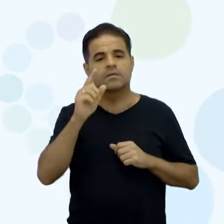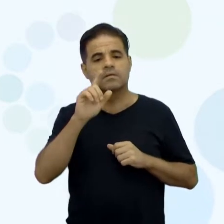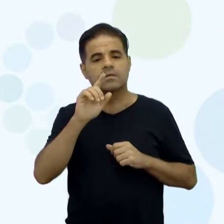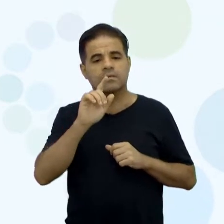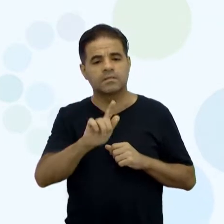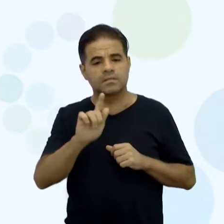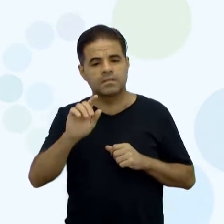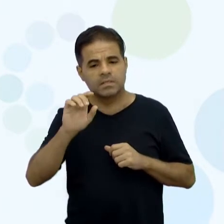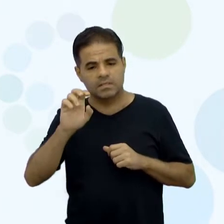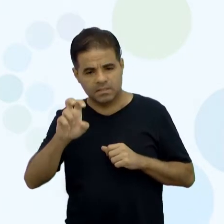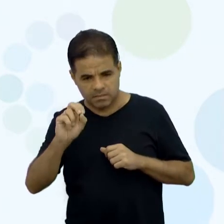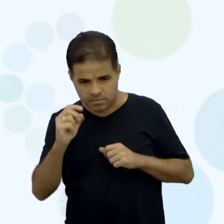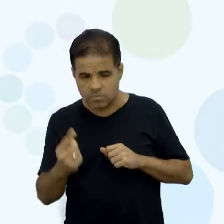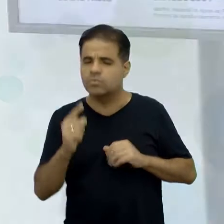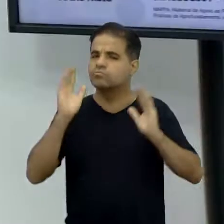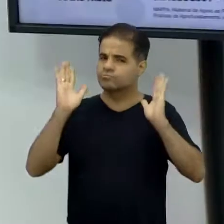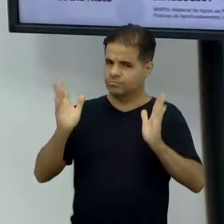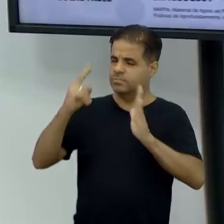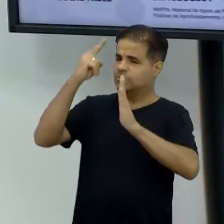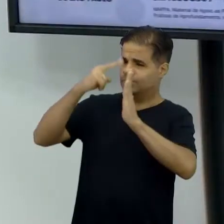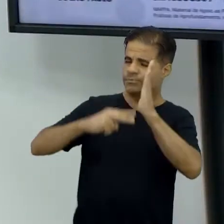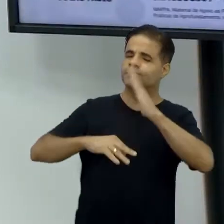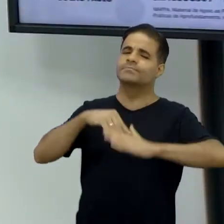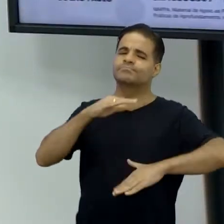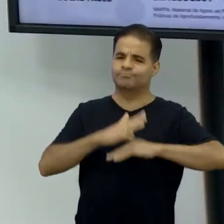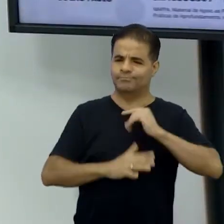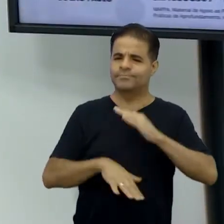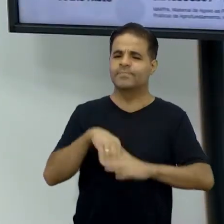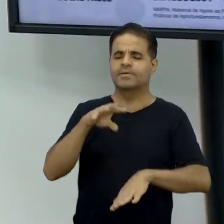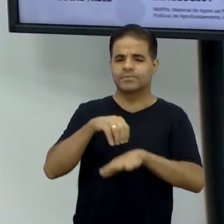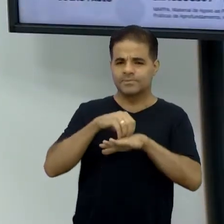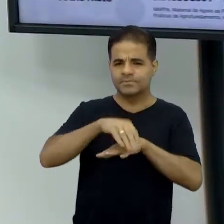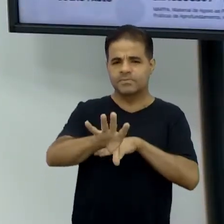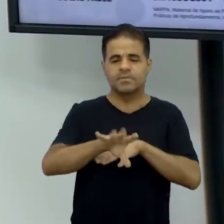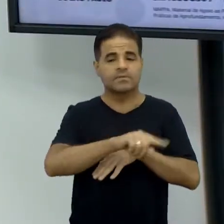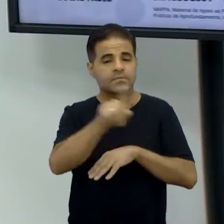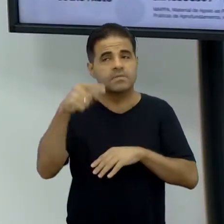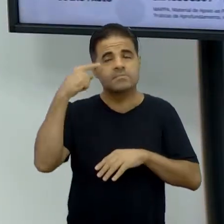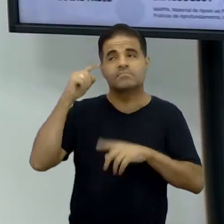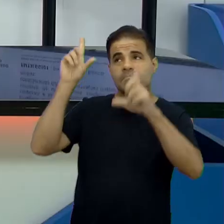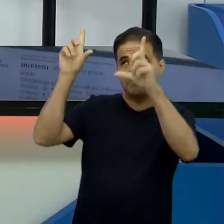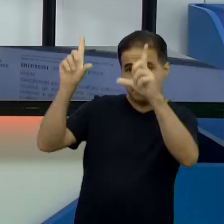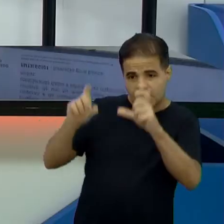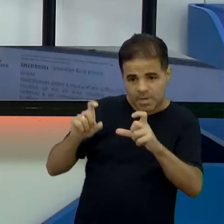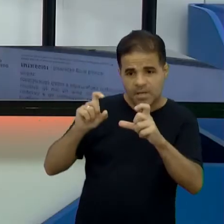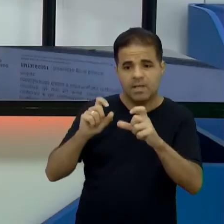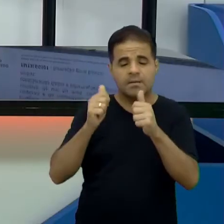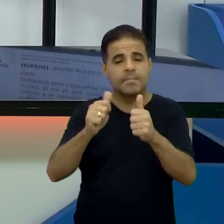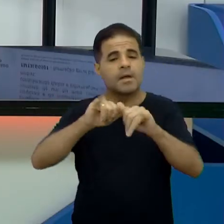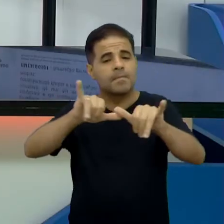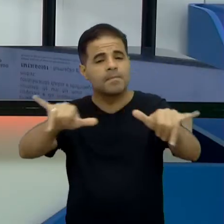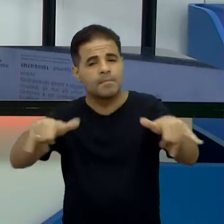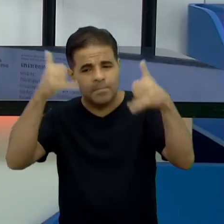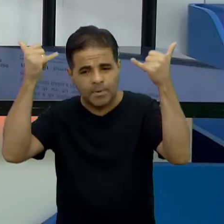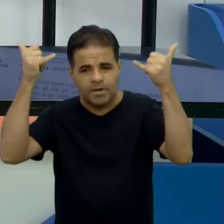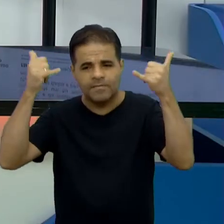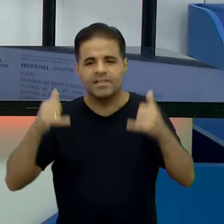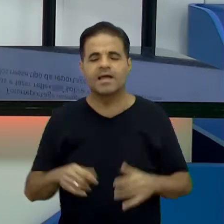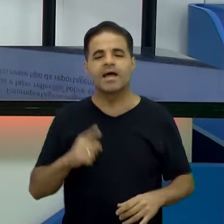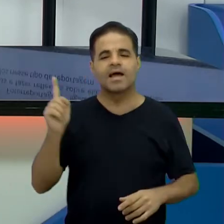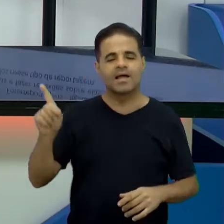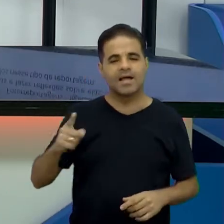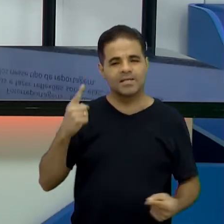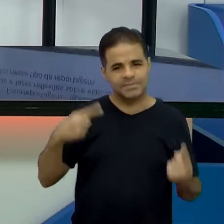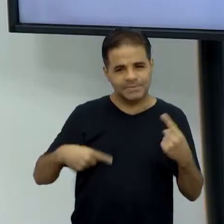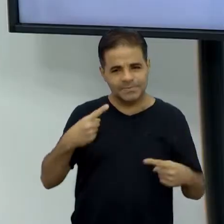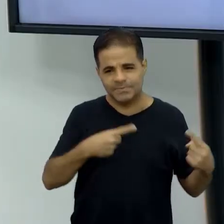M13LGG501. Uma vez que eu já fiz a leitura da habilidade, hoje eu deixo somente para que eles façam um print. Legal. Pra gente aproveitar esse momento de discussão